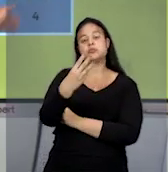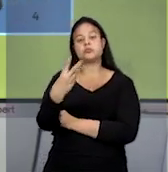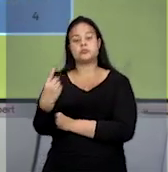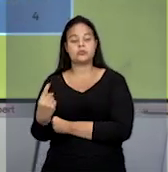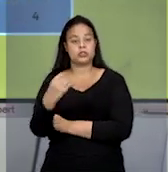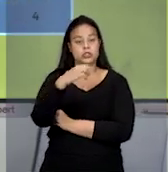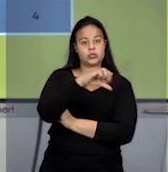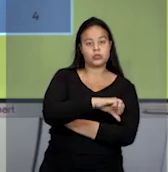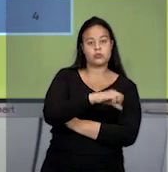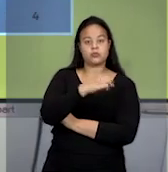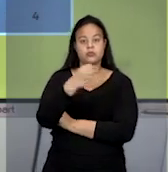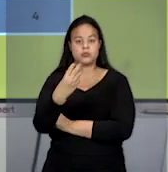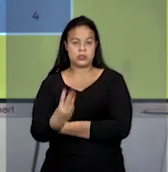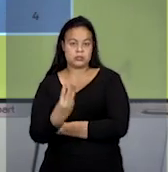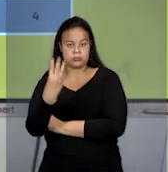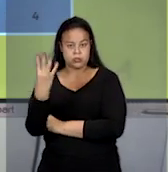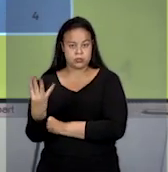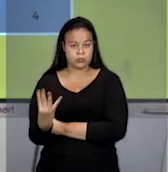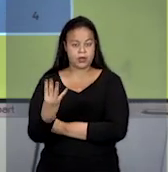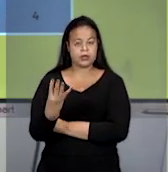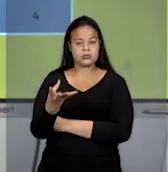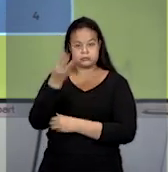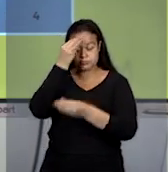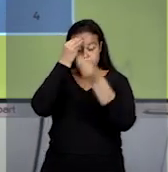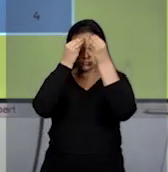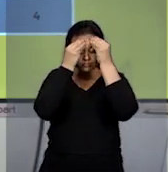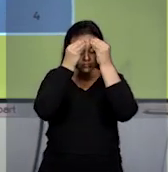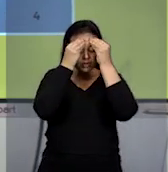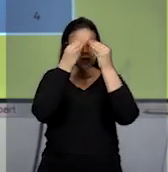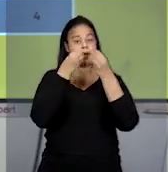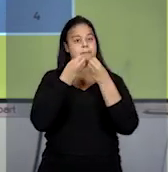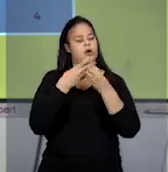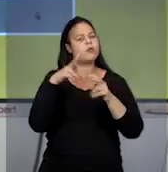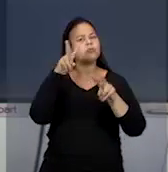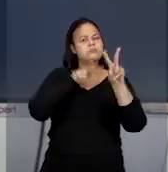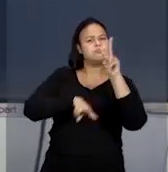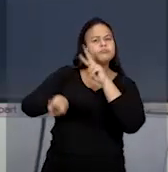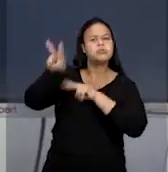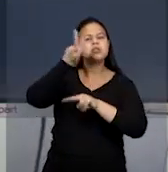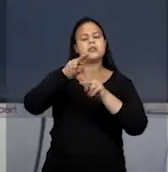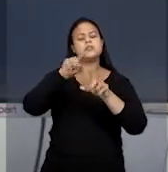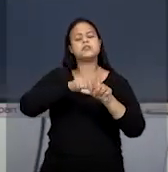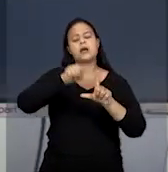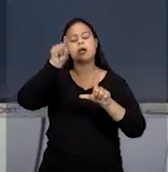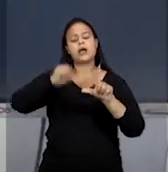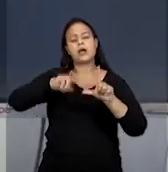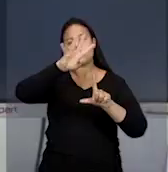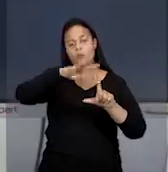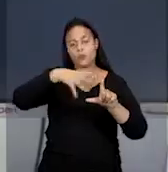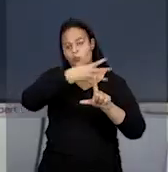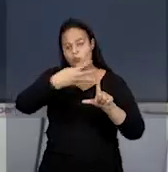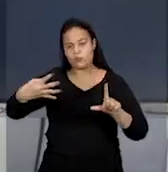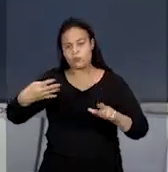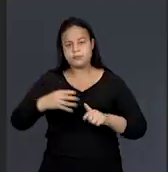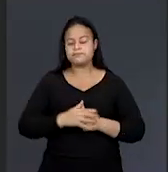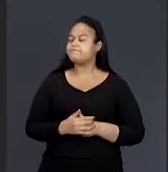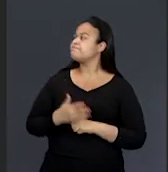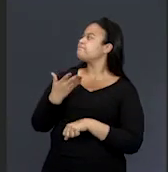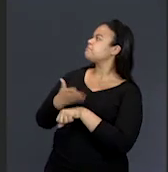9 para 3 para 4. É bom a gente analisar, então, esse quadro aqui. Vamos aqui praticar, então, uma